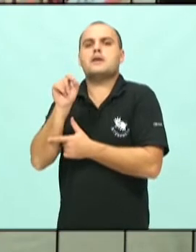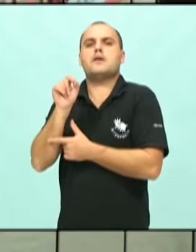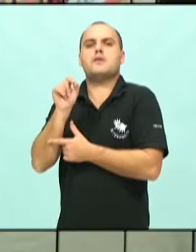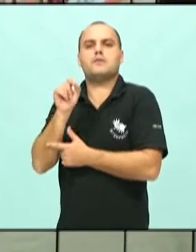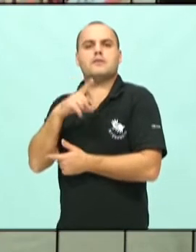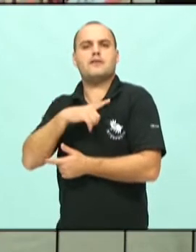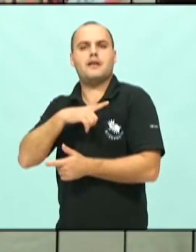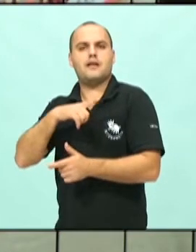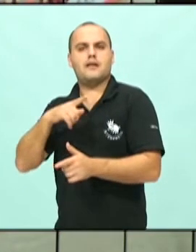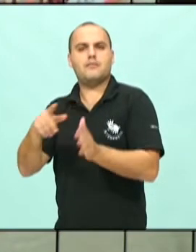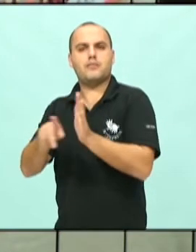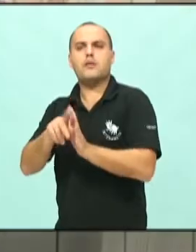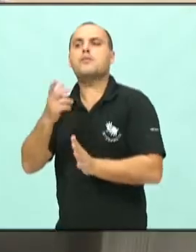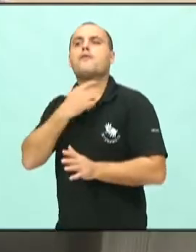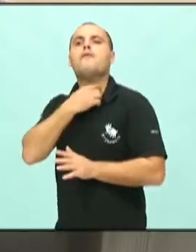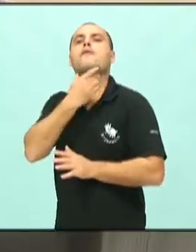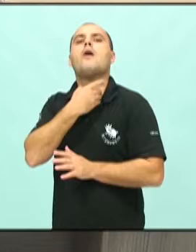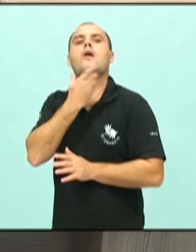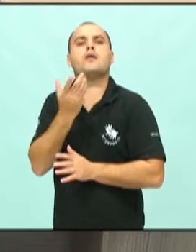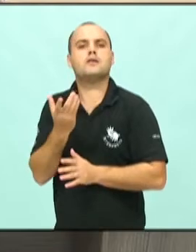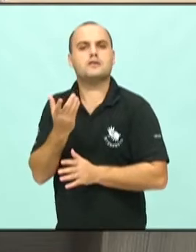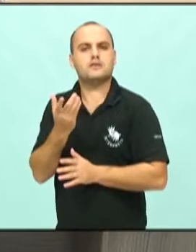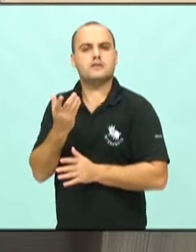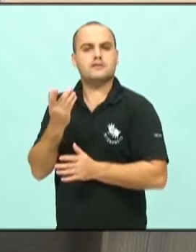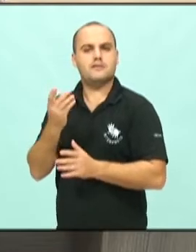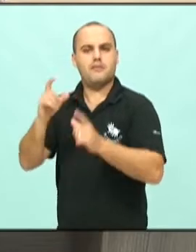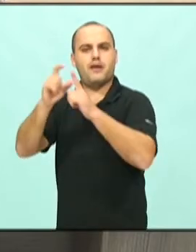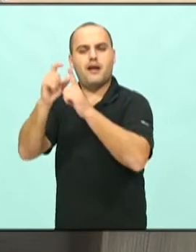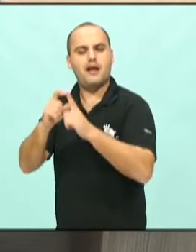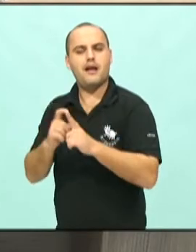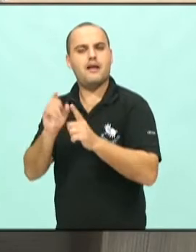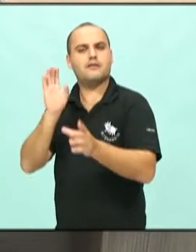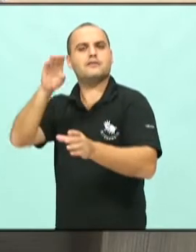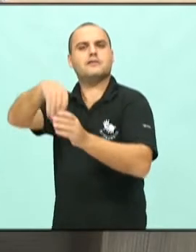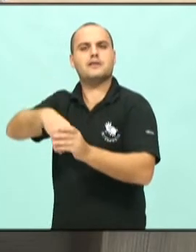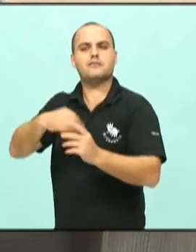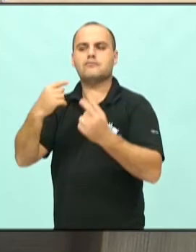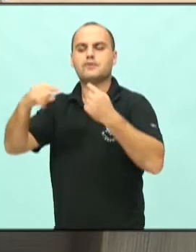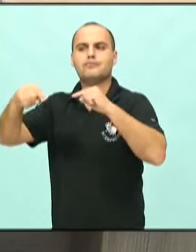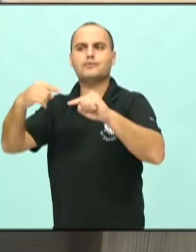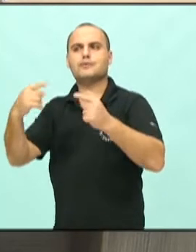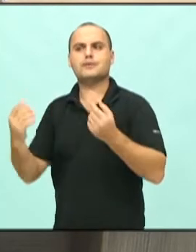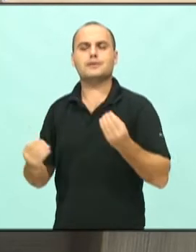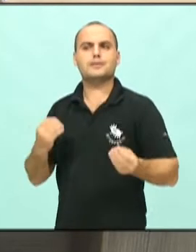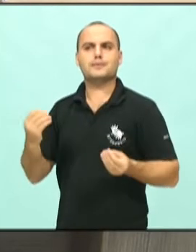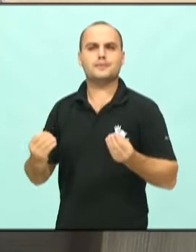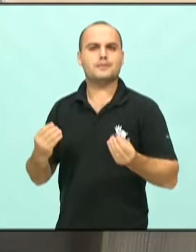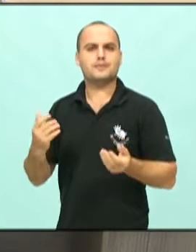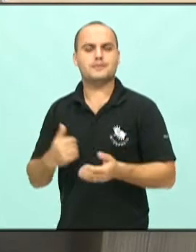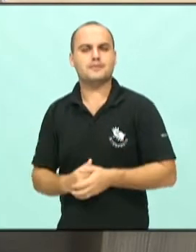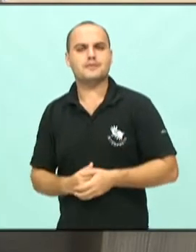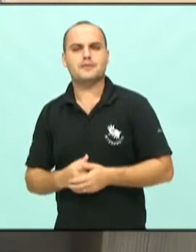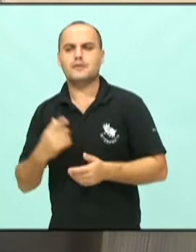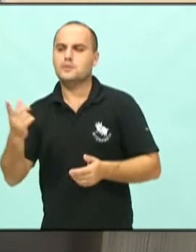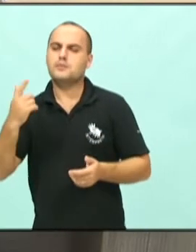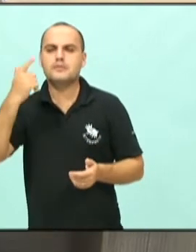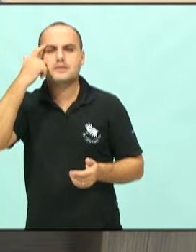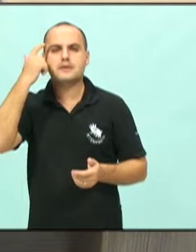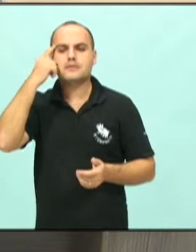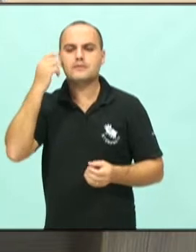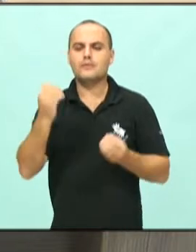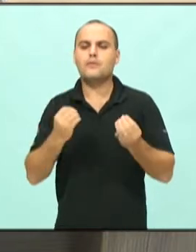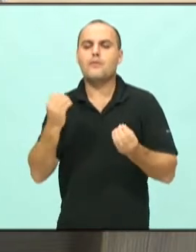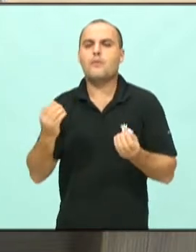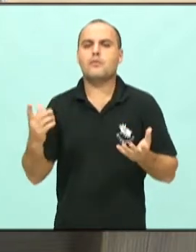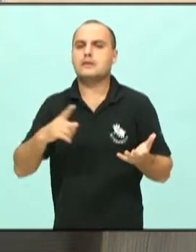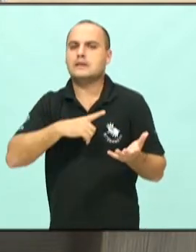tudo isso, qual letra colocar na melodia? Porque às vezes uma melodia pode chamar diversos temas, diversos